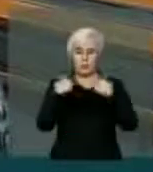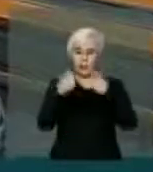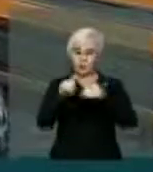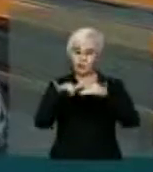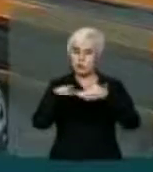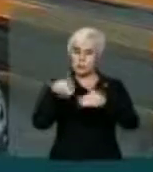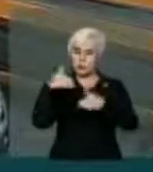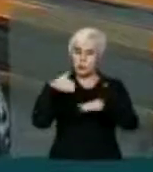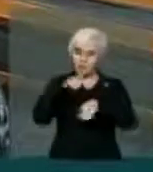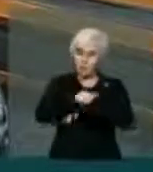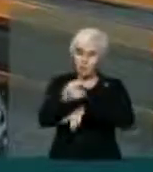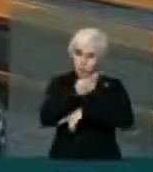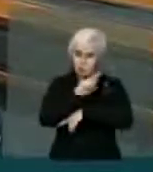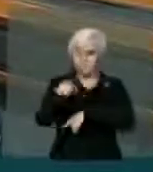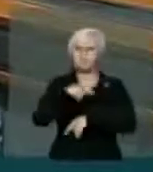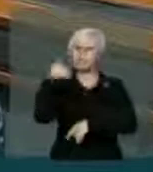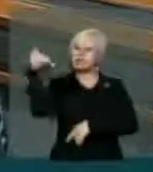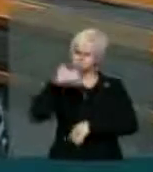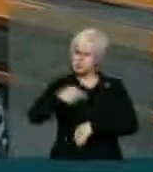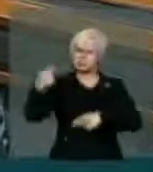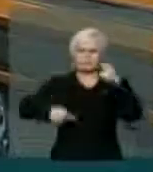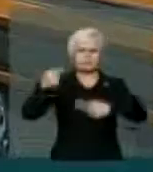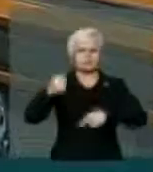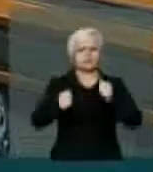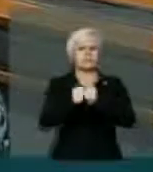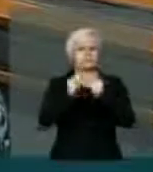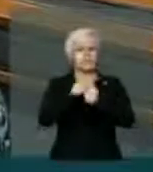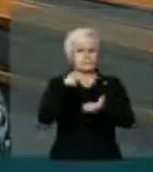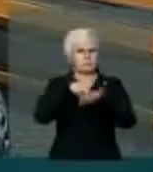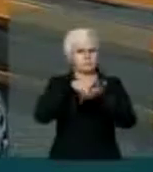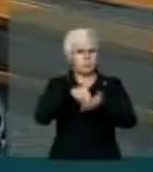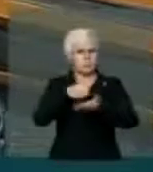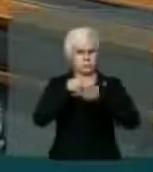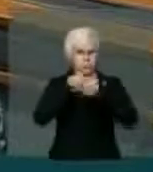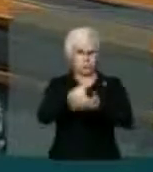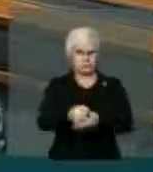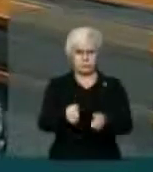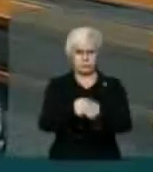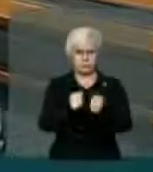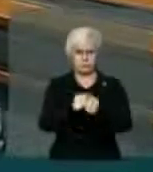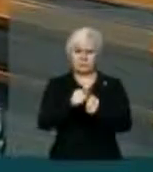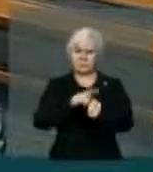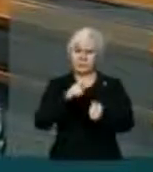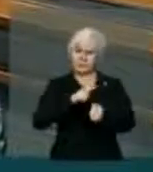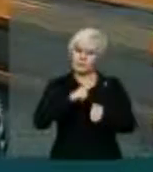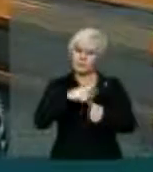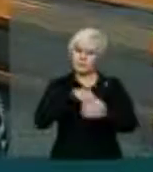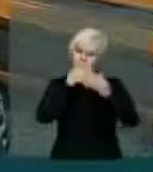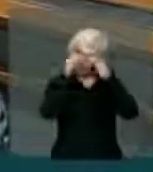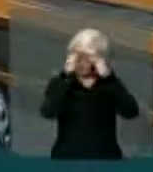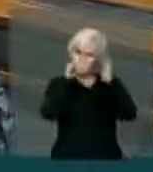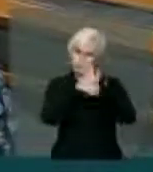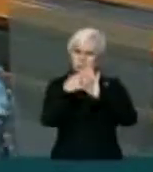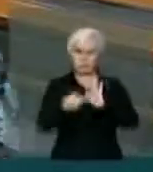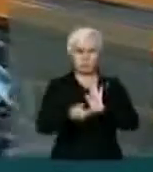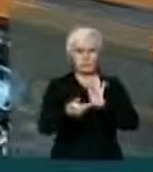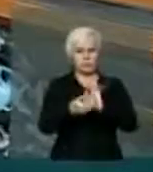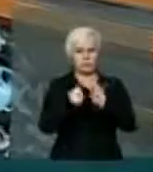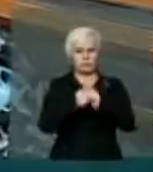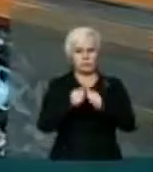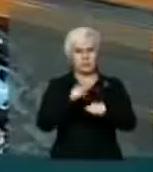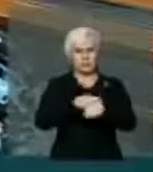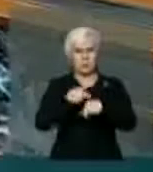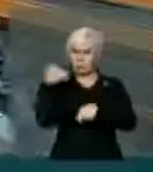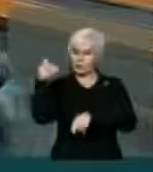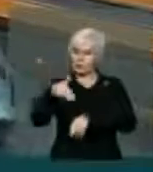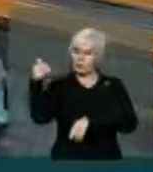audiências e tem enfrentado esse debate e tem tido uma atitude de respeito com essa casa ao comparecer